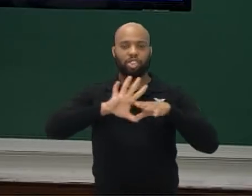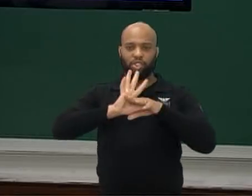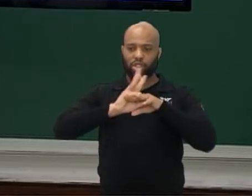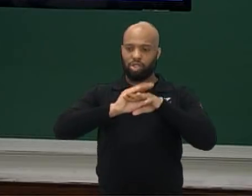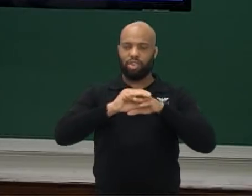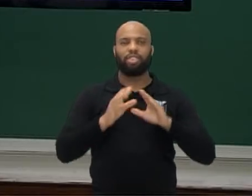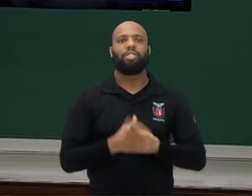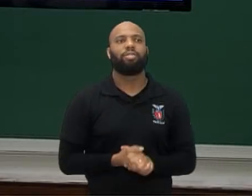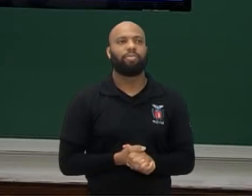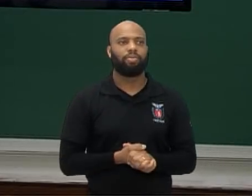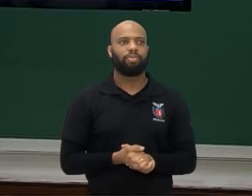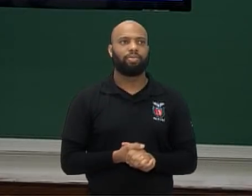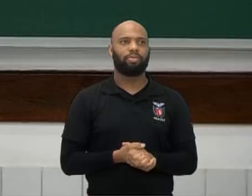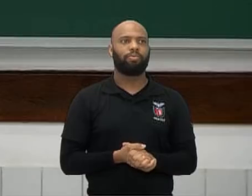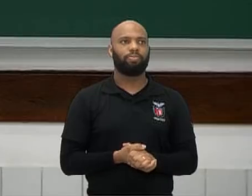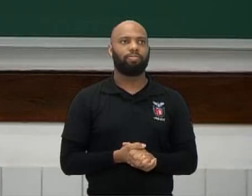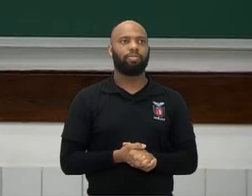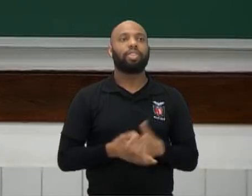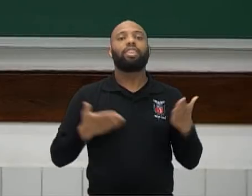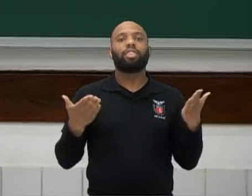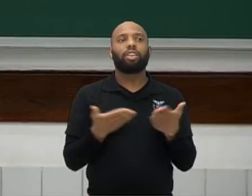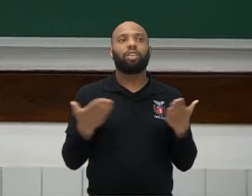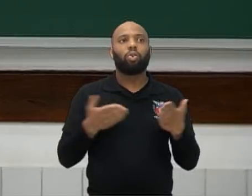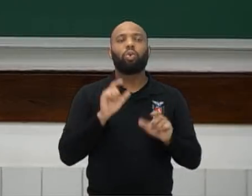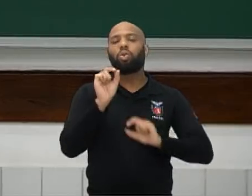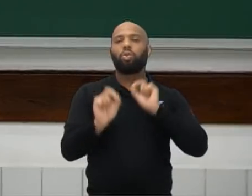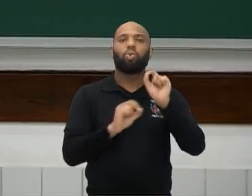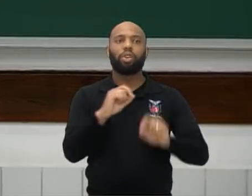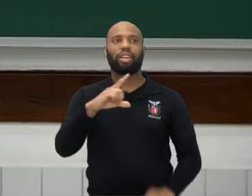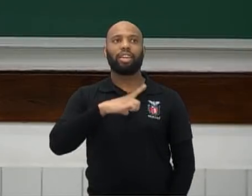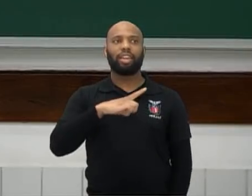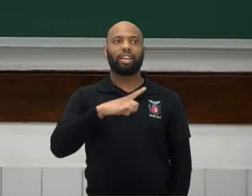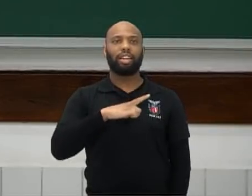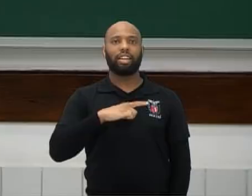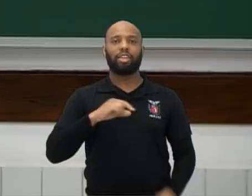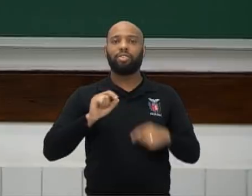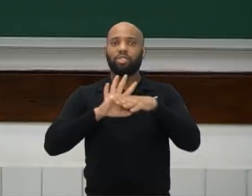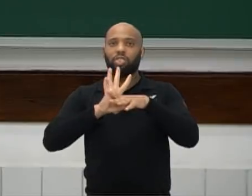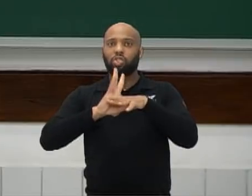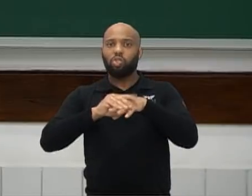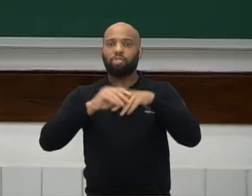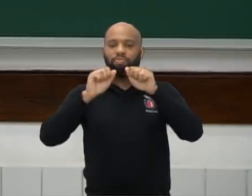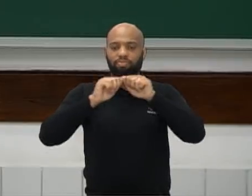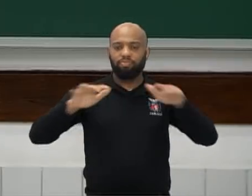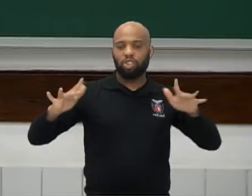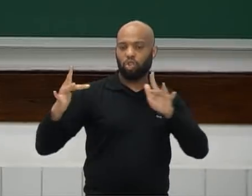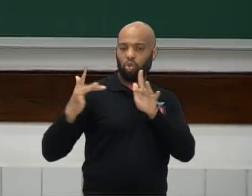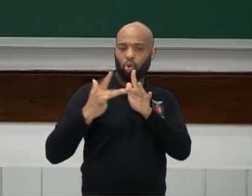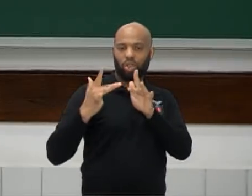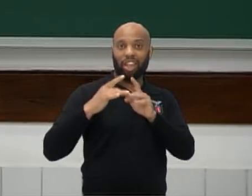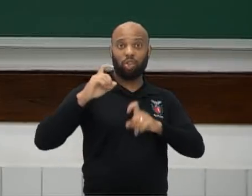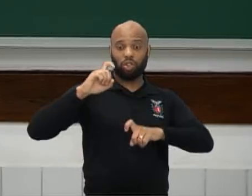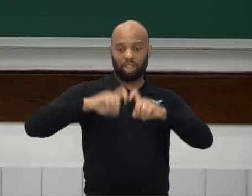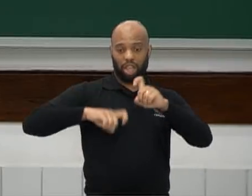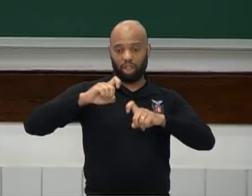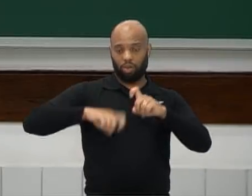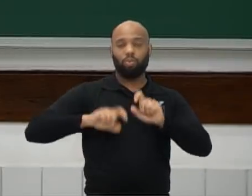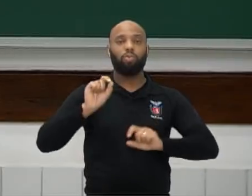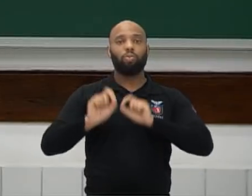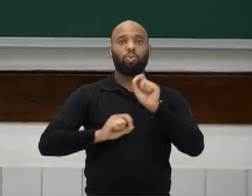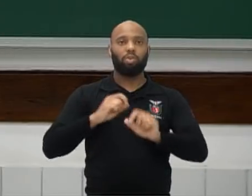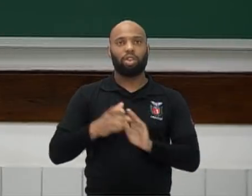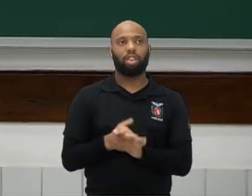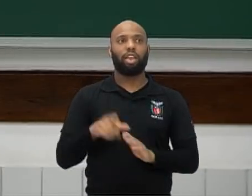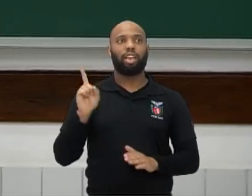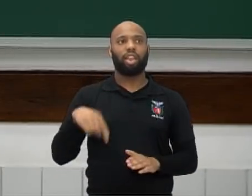doenças. Bom, vamos falar agora das doenças transmitidas pelo contato sexual, que são